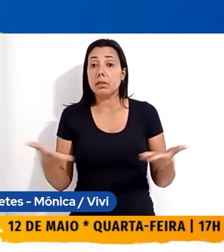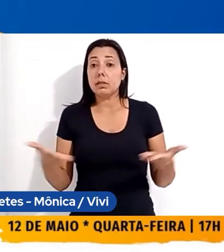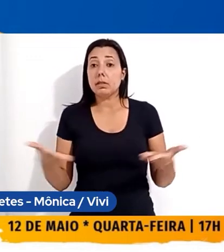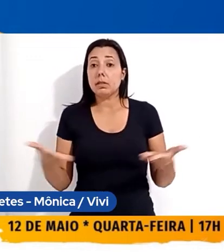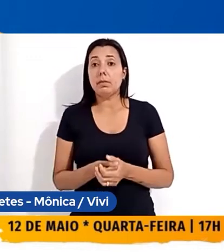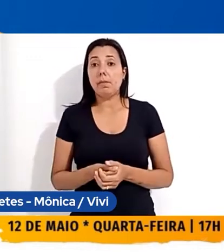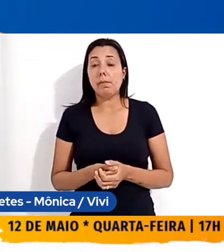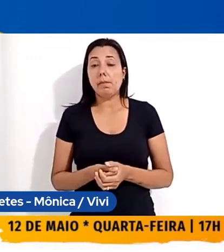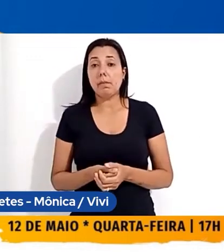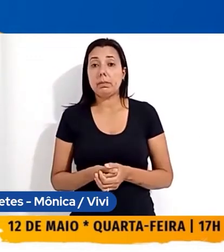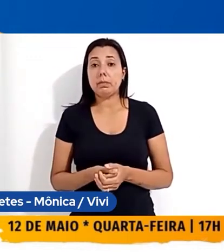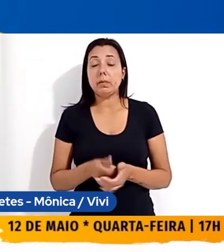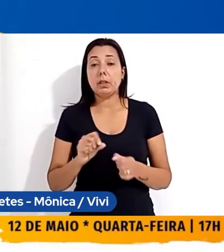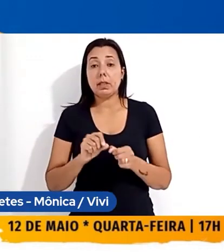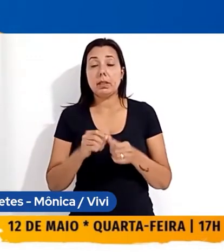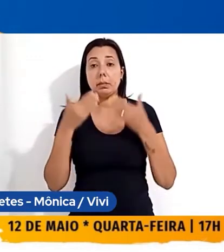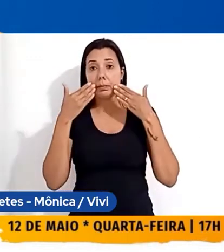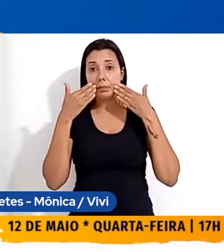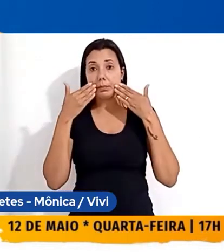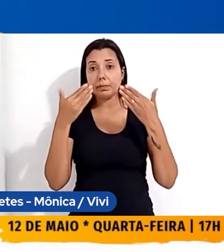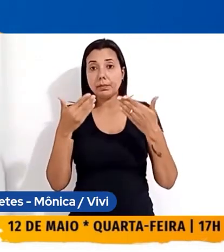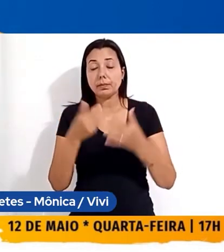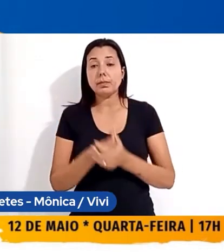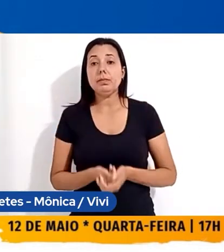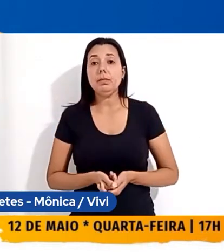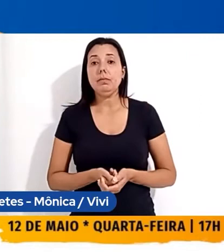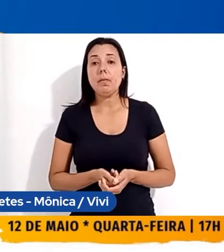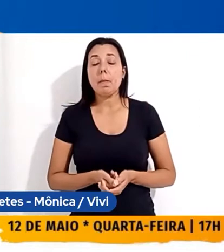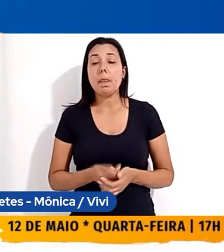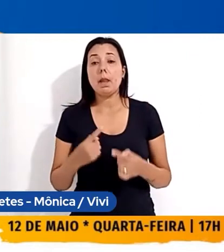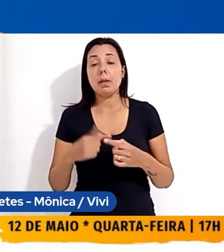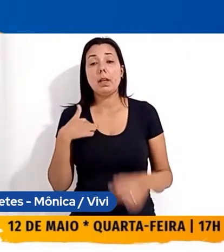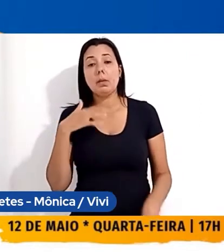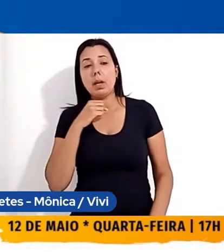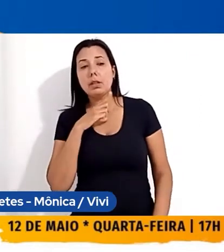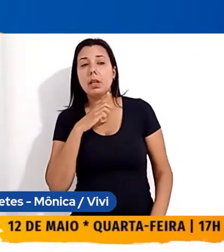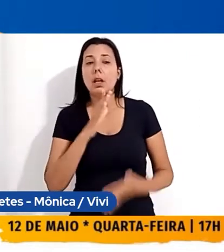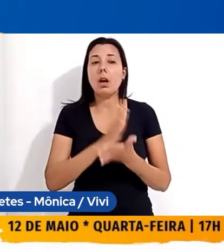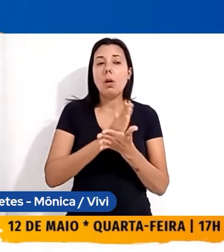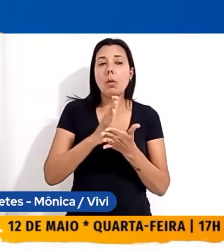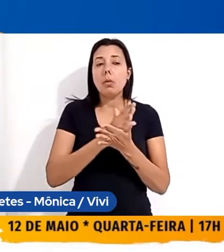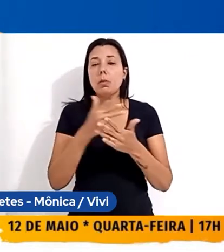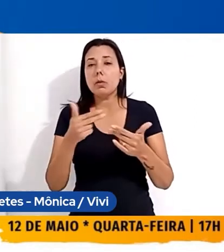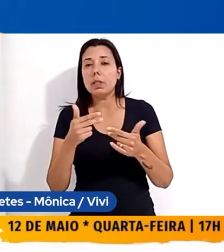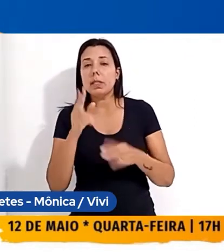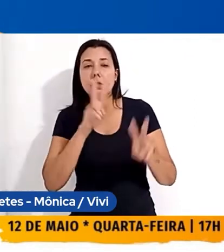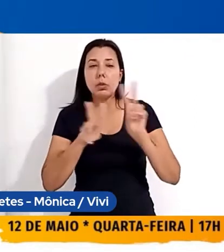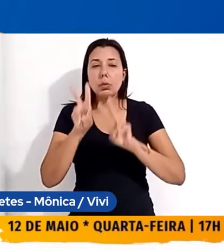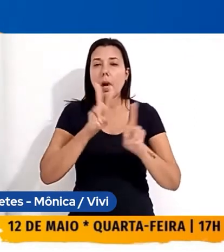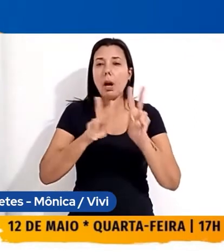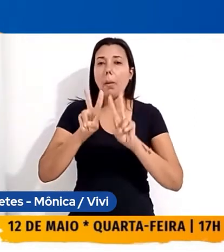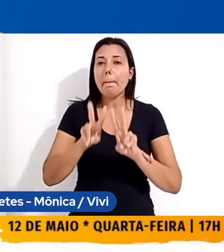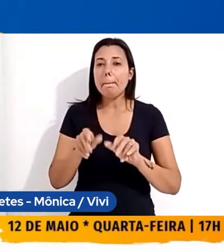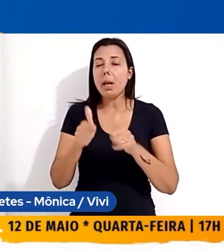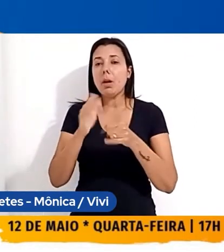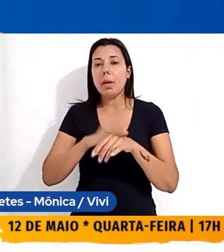tomar a liberdade de fazer uma apresentação, porque eu acho que tem algumas coisas que visualizadas elas são mais